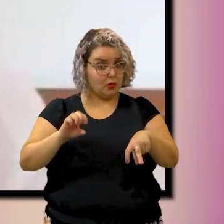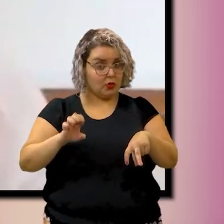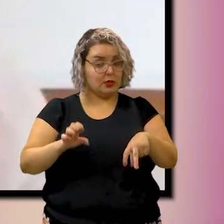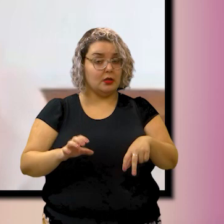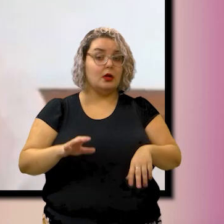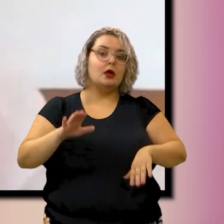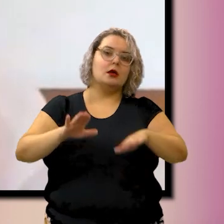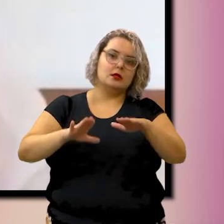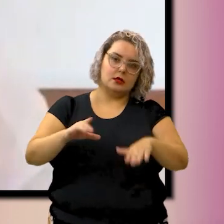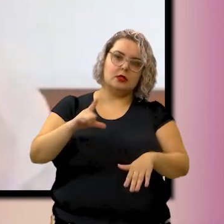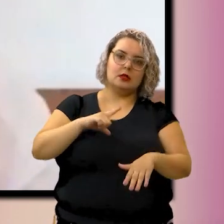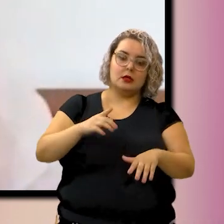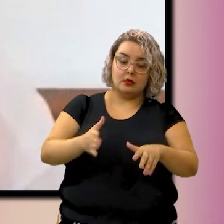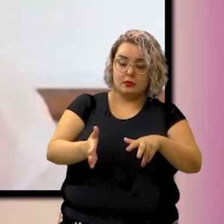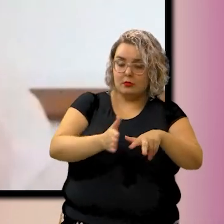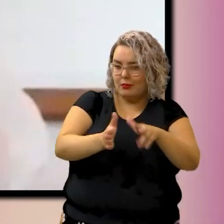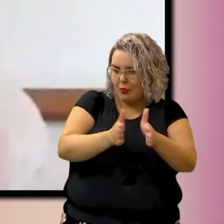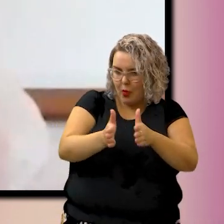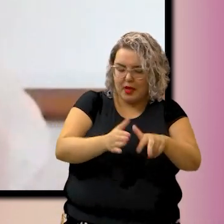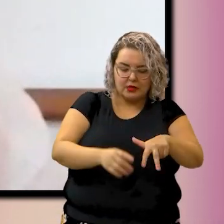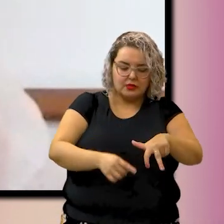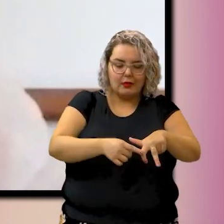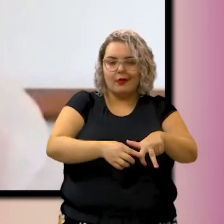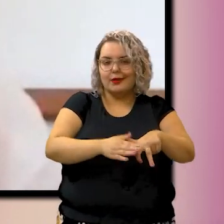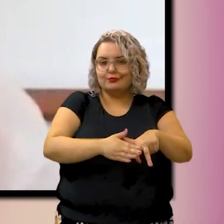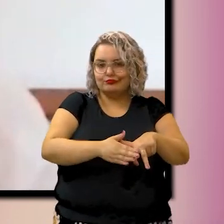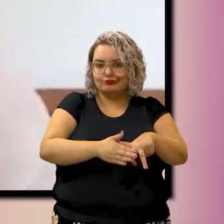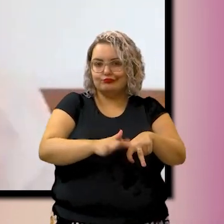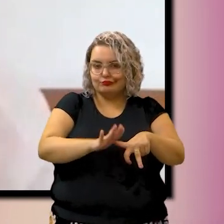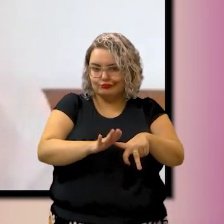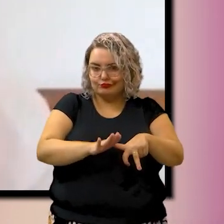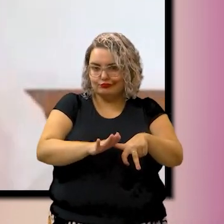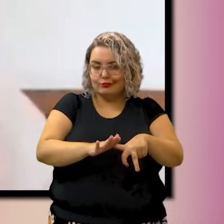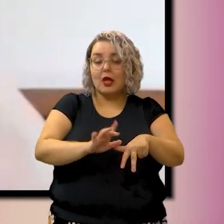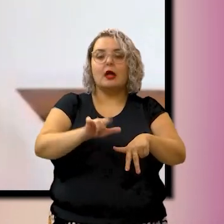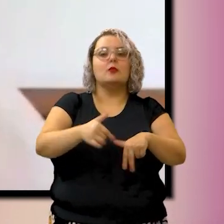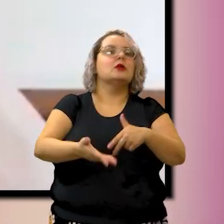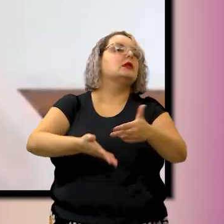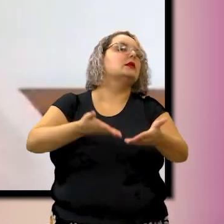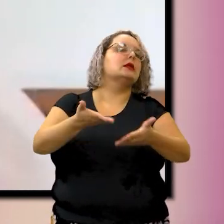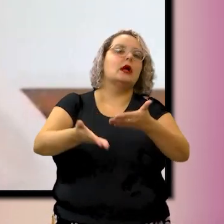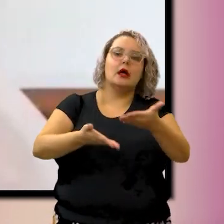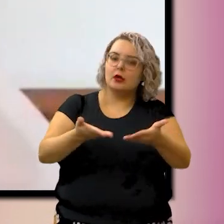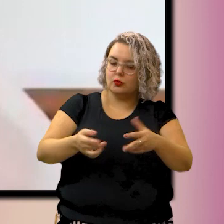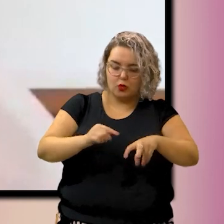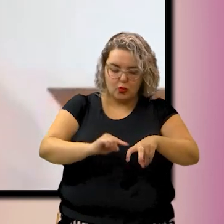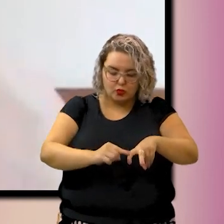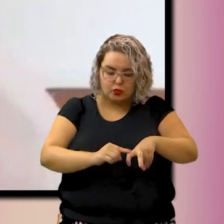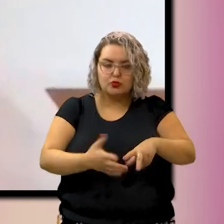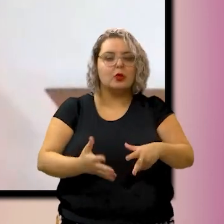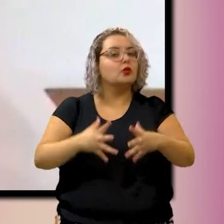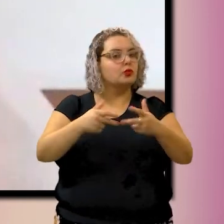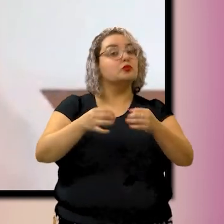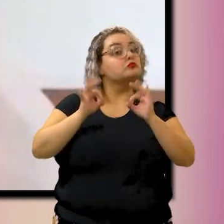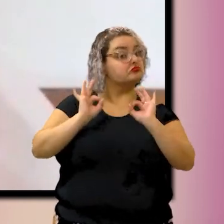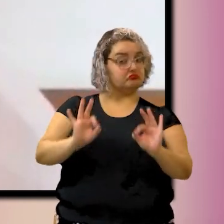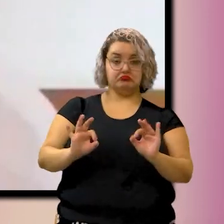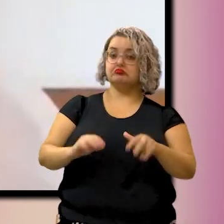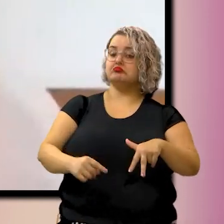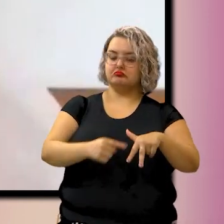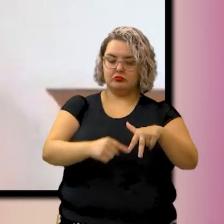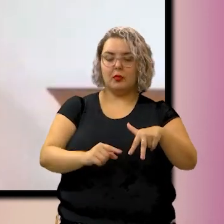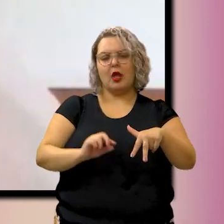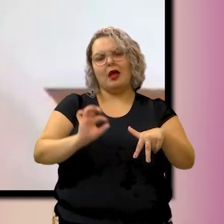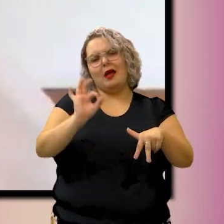trombose, provavelmente você teve uma trombose pela imobilização. Então, depois que você tratou a trombose, está tudo bem com a sua